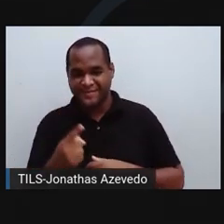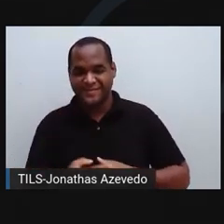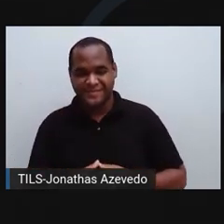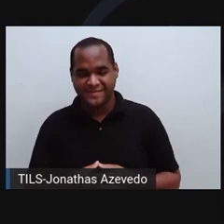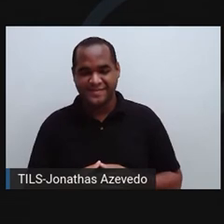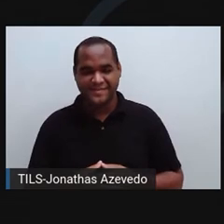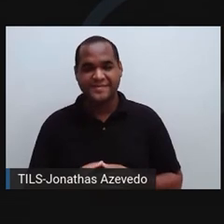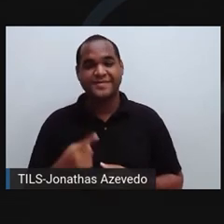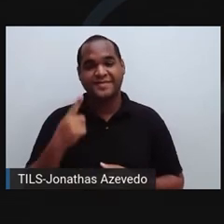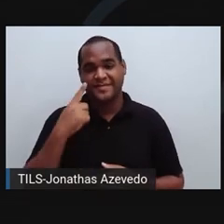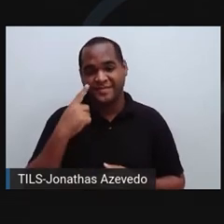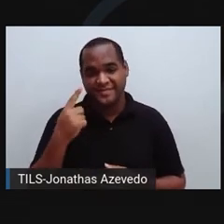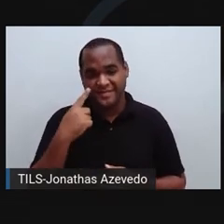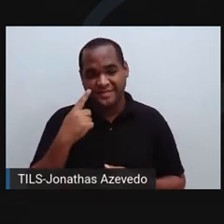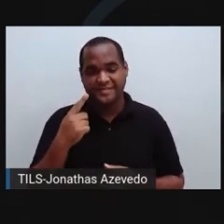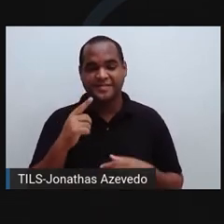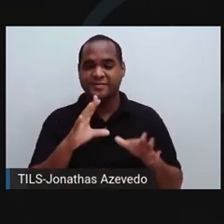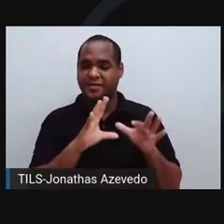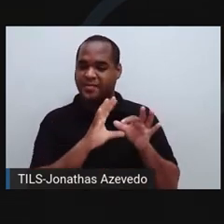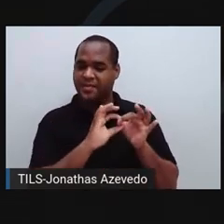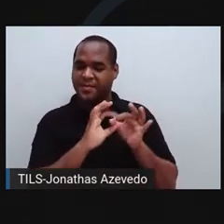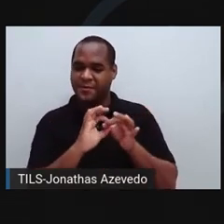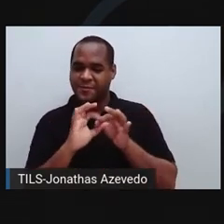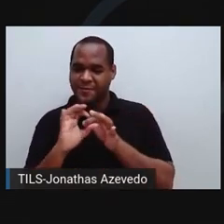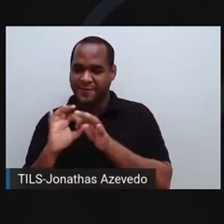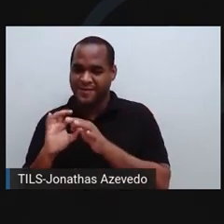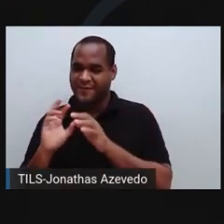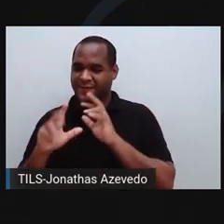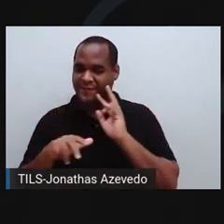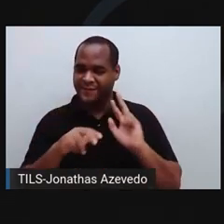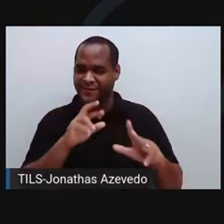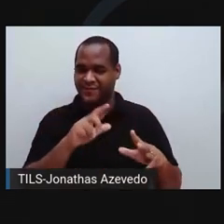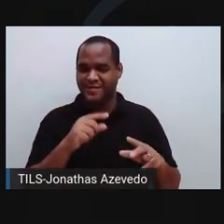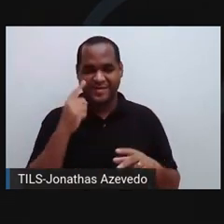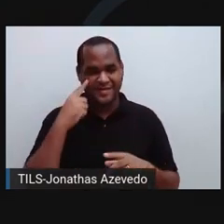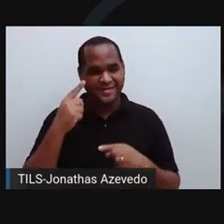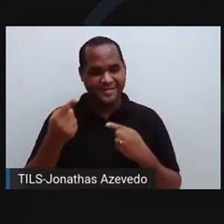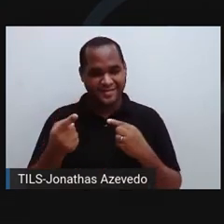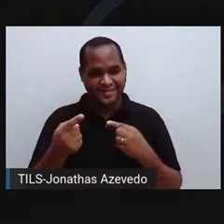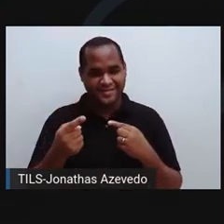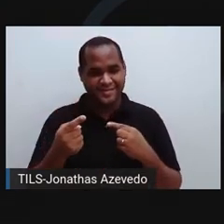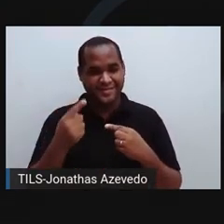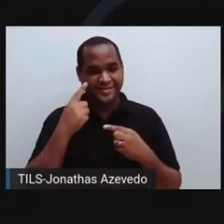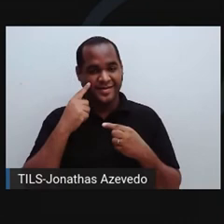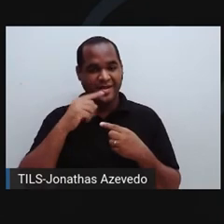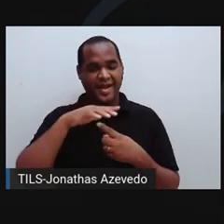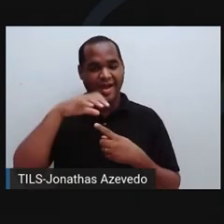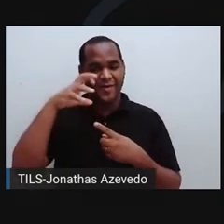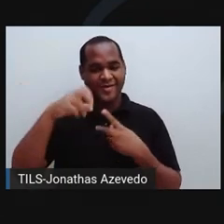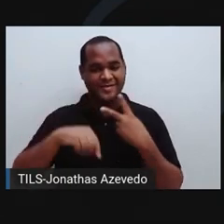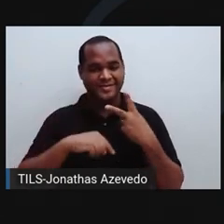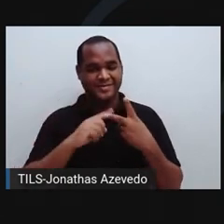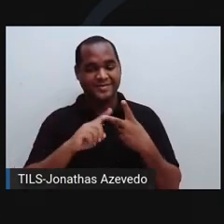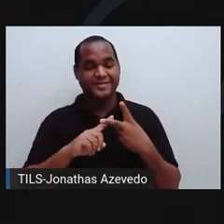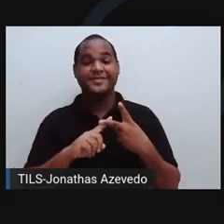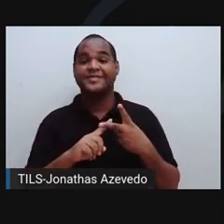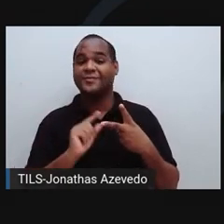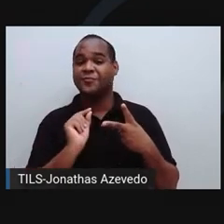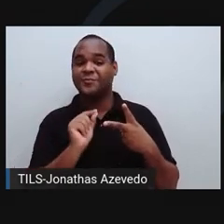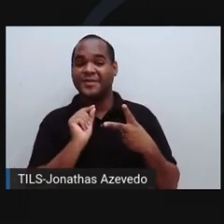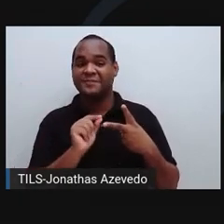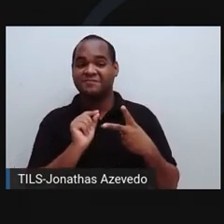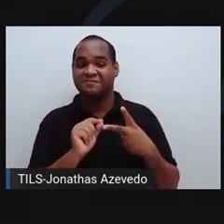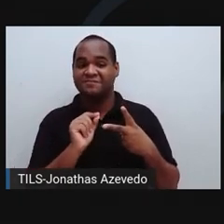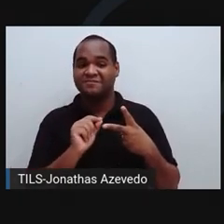aí, então, três exemplares de cadeias, três diferentes. A primeira, você vê aí uma alga. Dessa alga, quem está se alimentando